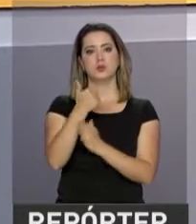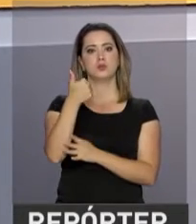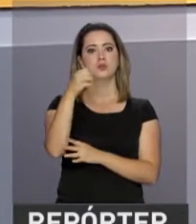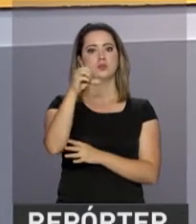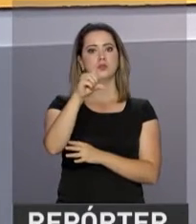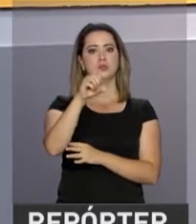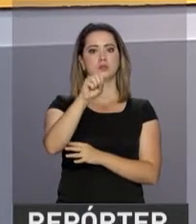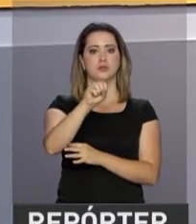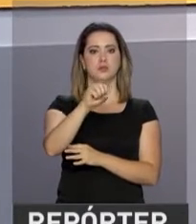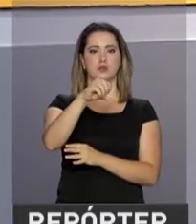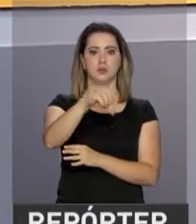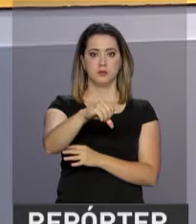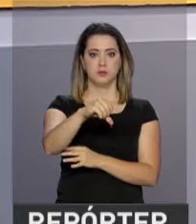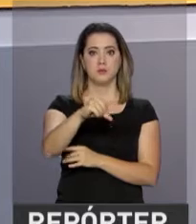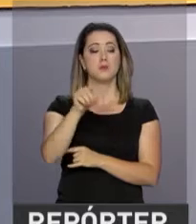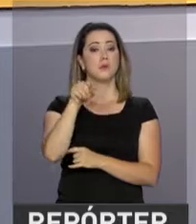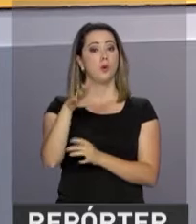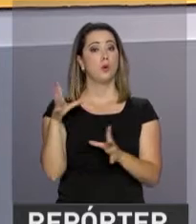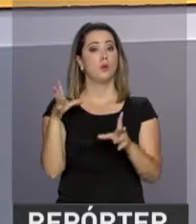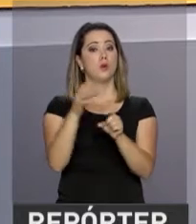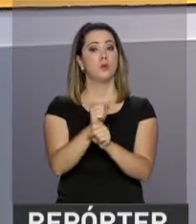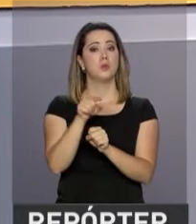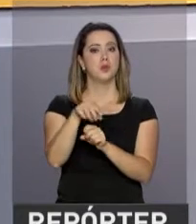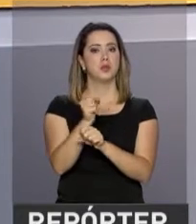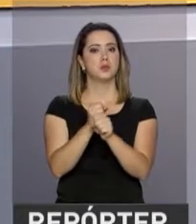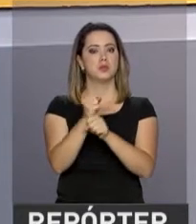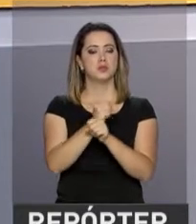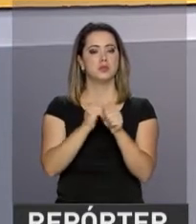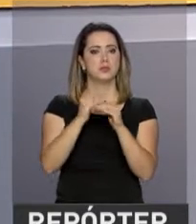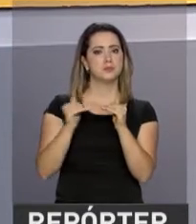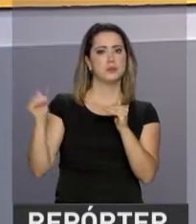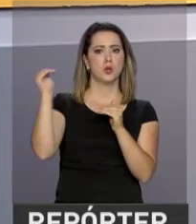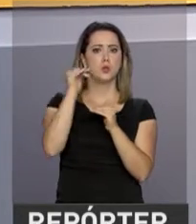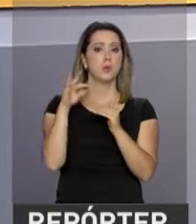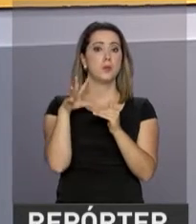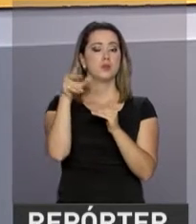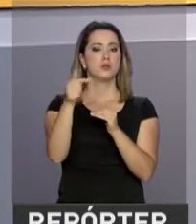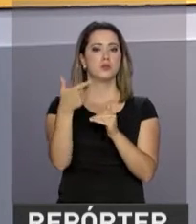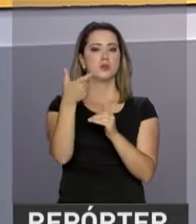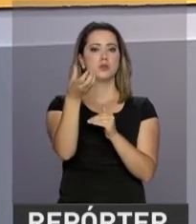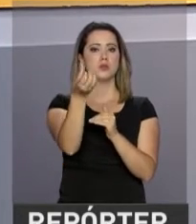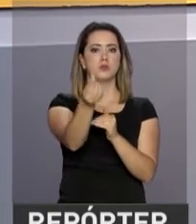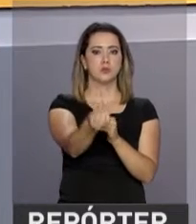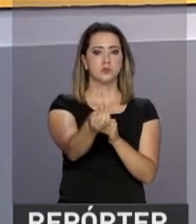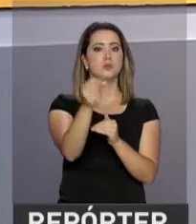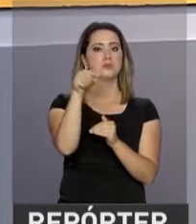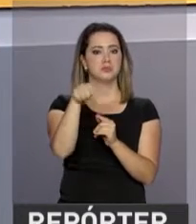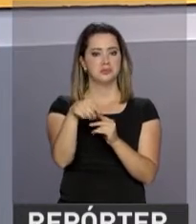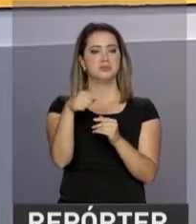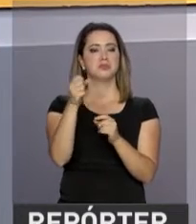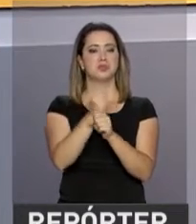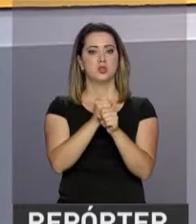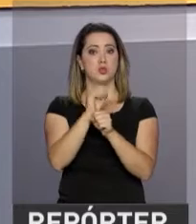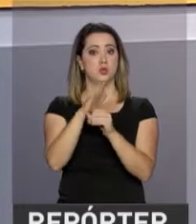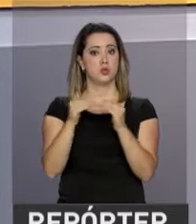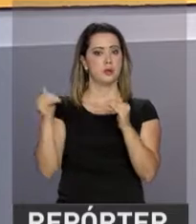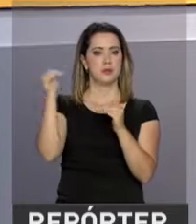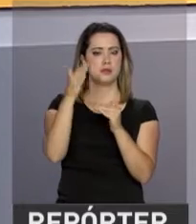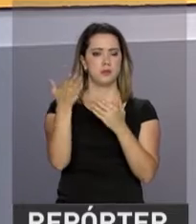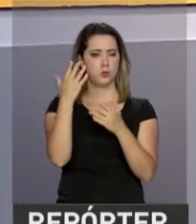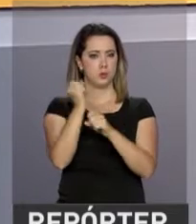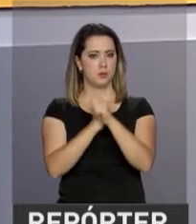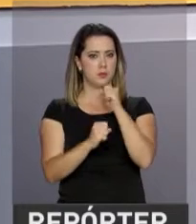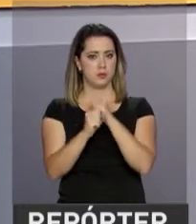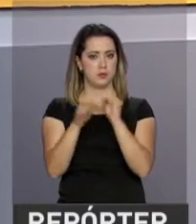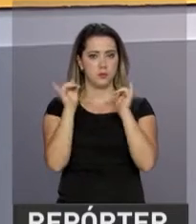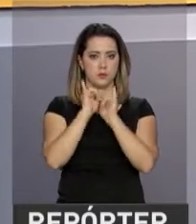desde 1989. E o acumulado do ano já supera todo o resultado de 2016. Os dados foram divulgados